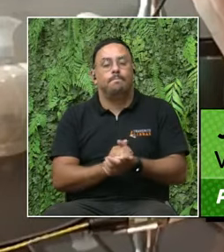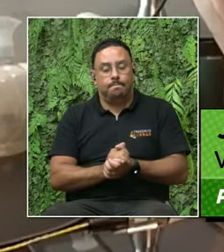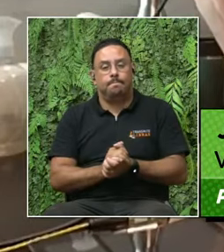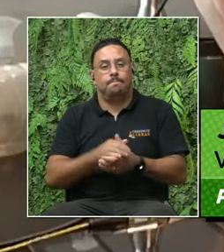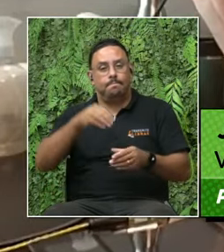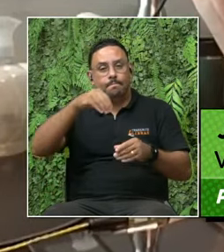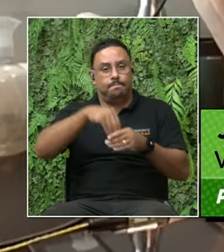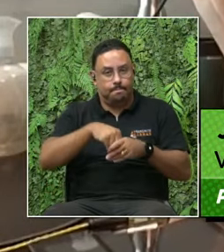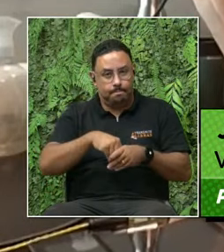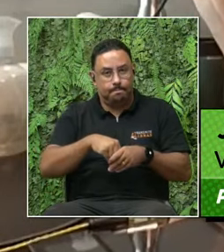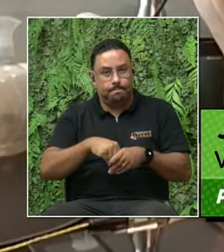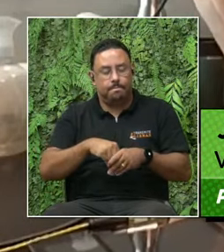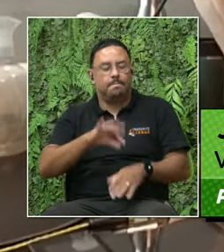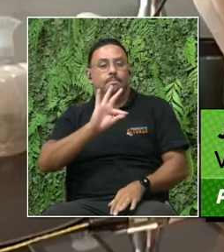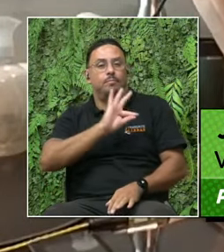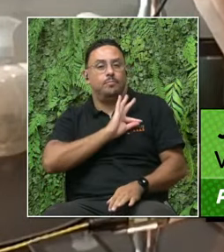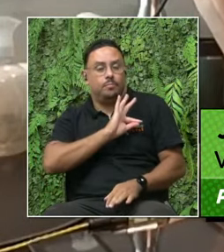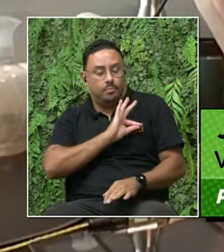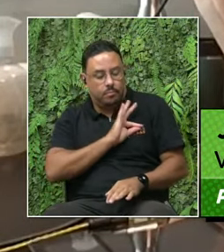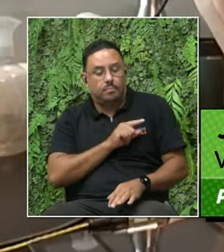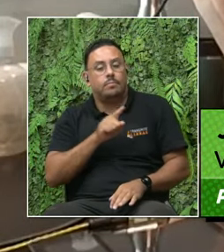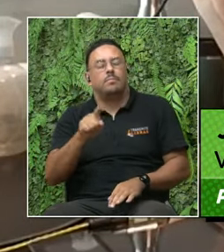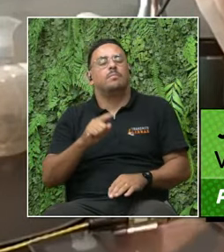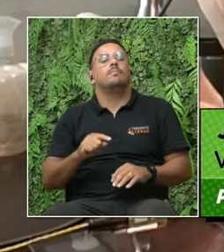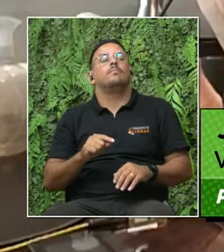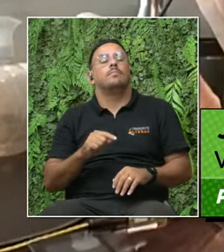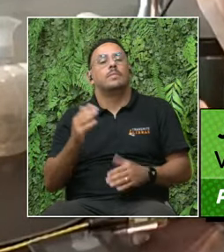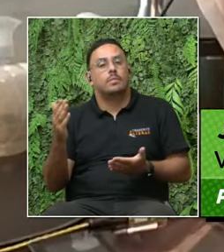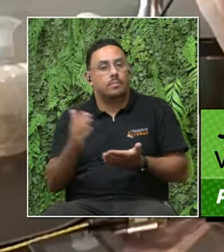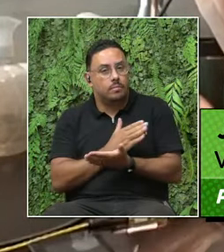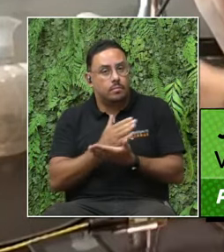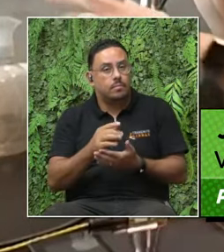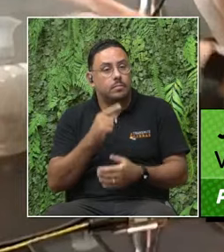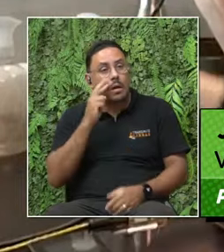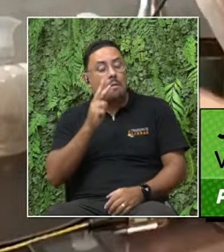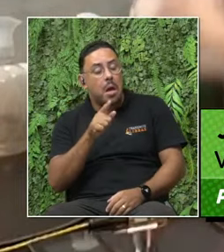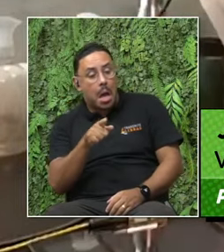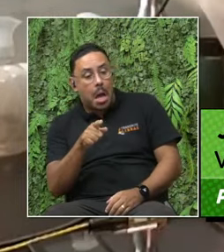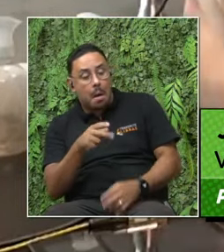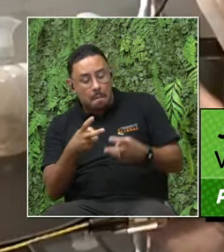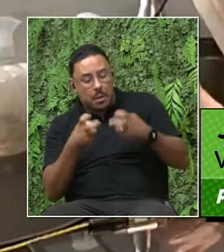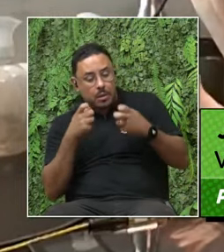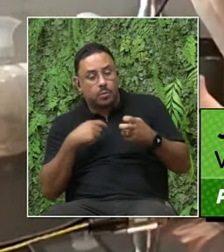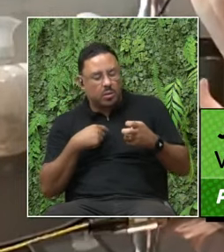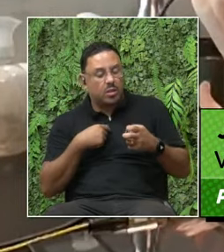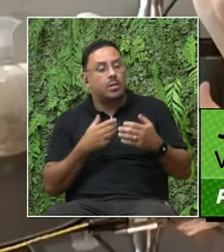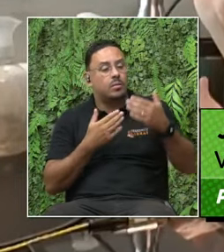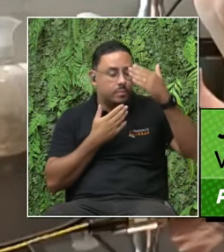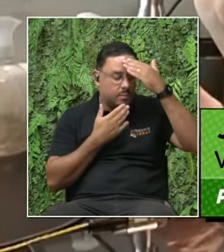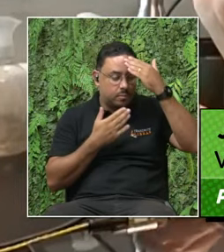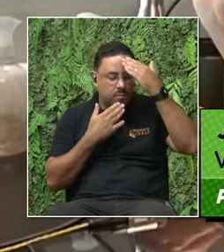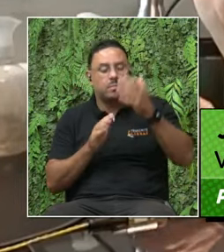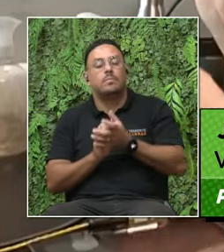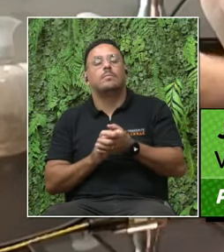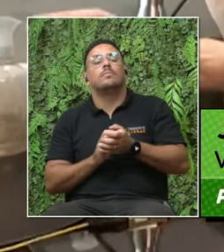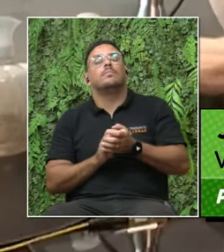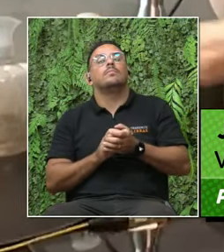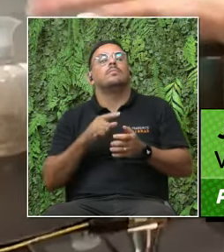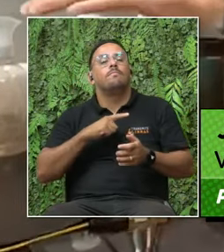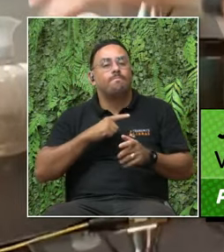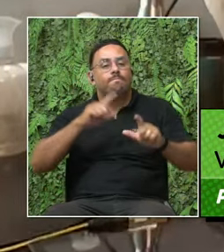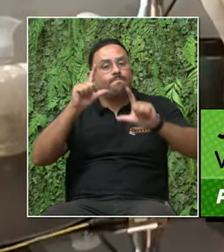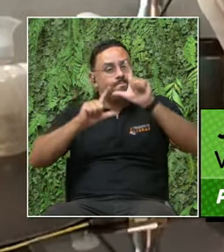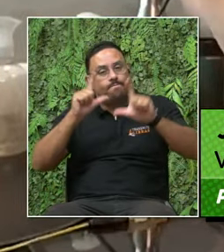cabine graças à polícia militar que percebi alguns me reconheceram outros perceberam que eu tava com credencial do estacionamento da Imprensa